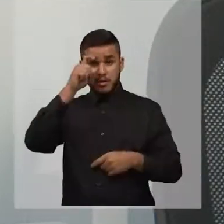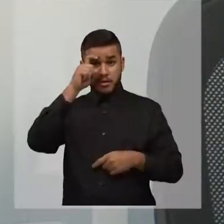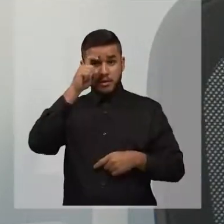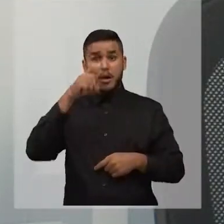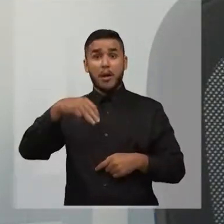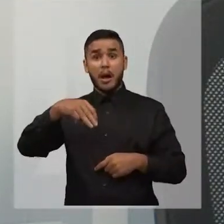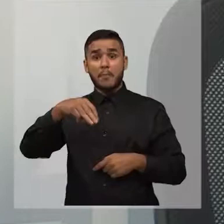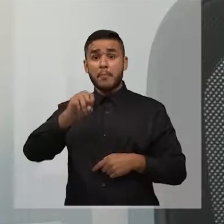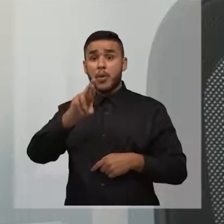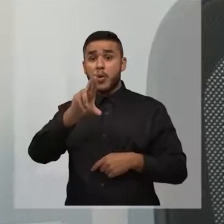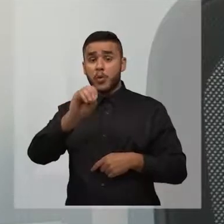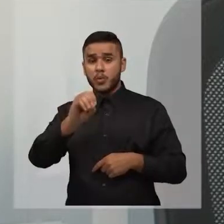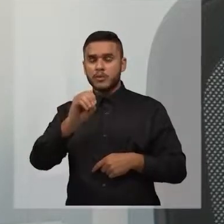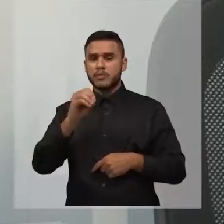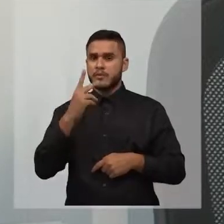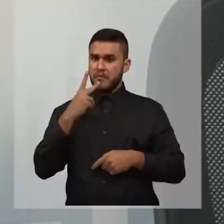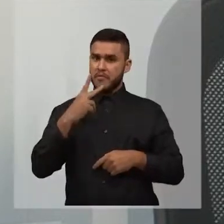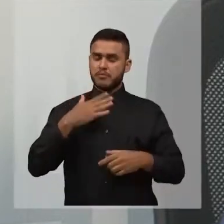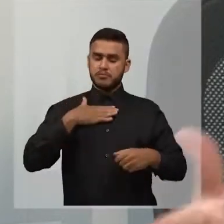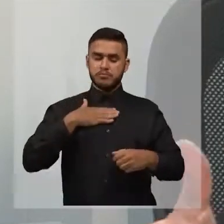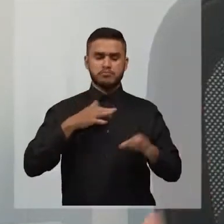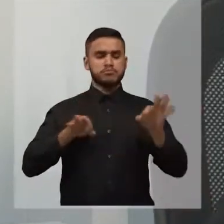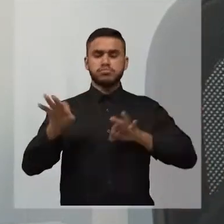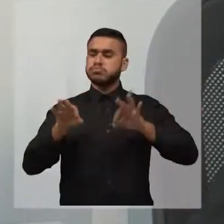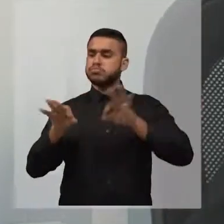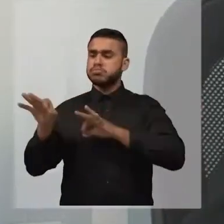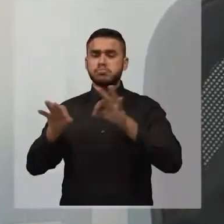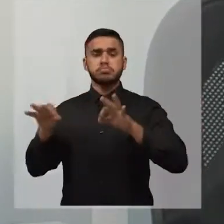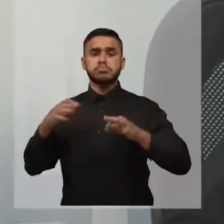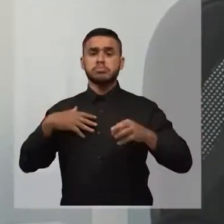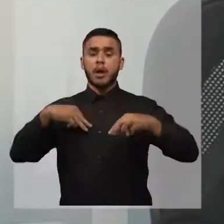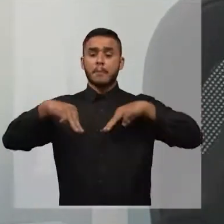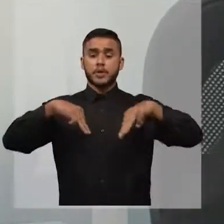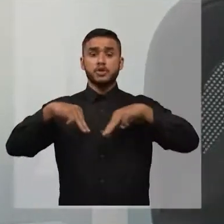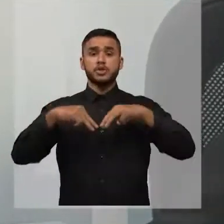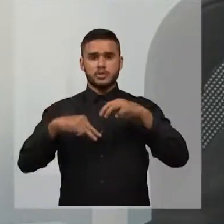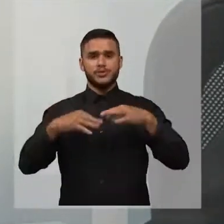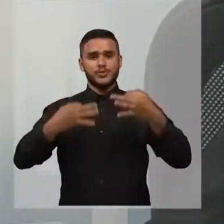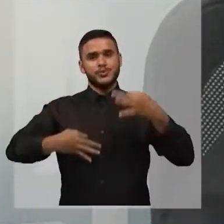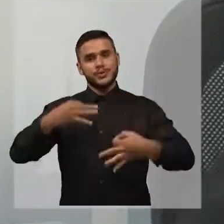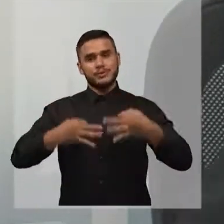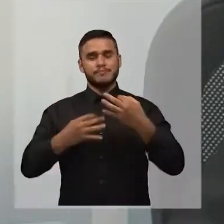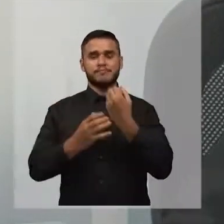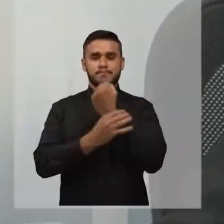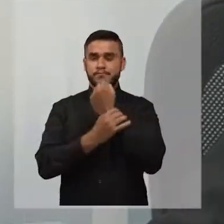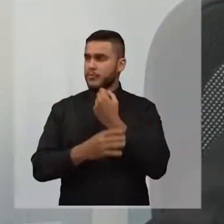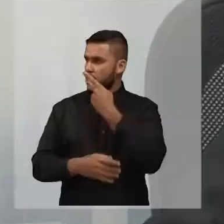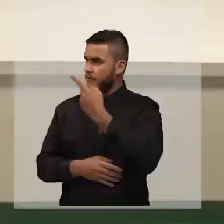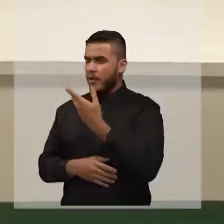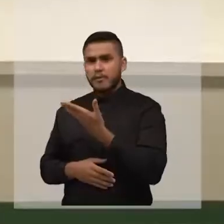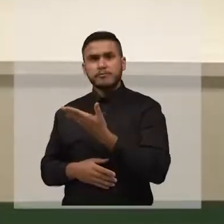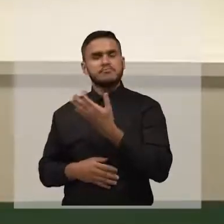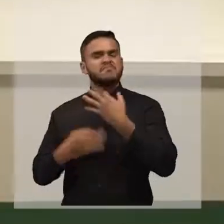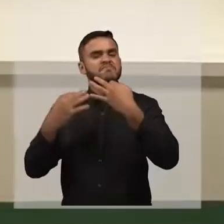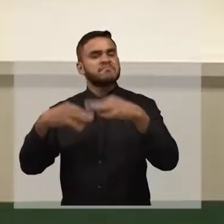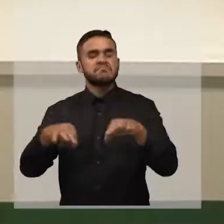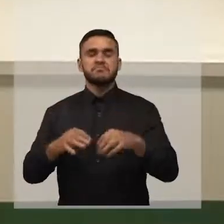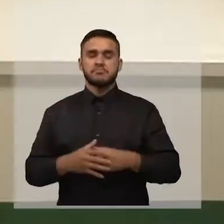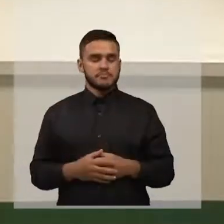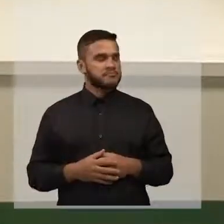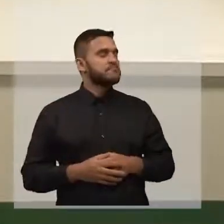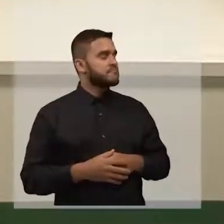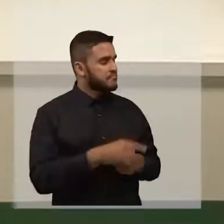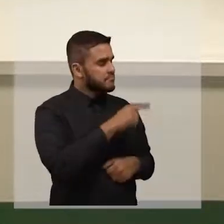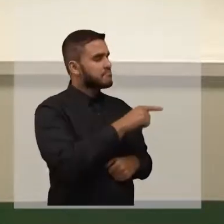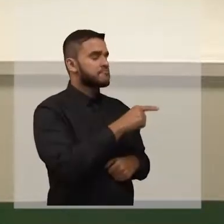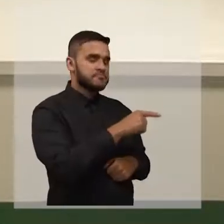conseguindo impor uma marca própria. Pois é, esse é o lado positivo, né? A gente está falando do negativo. E graças a Deus a gente está